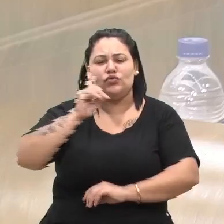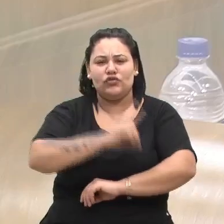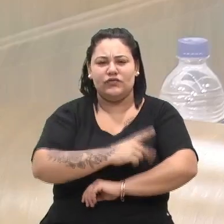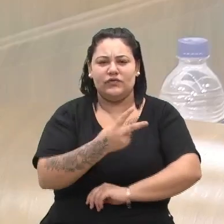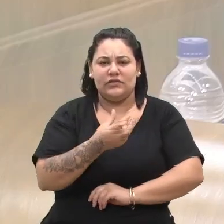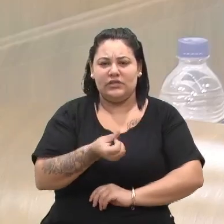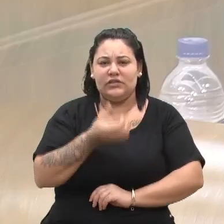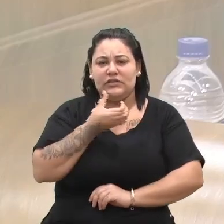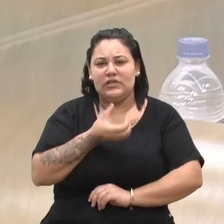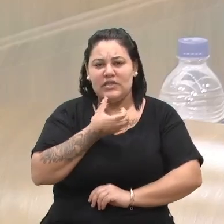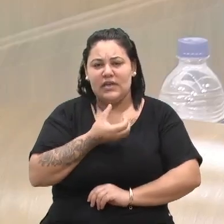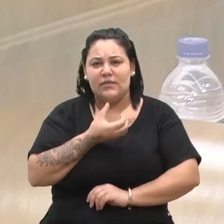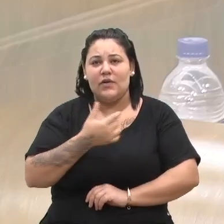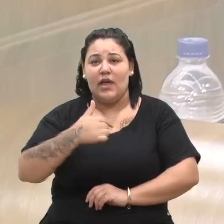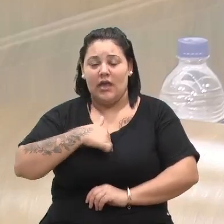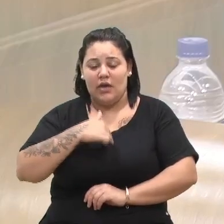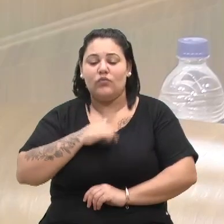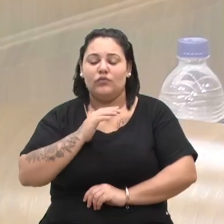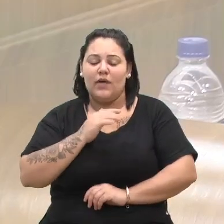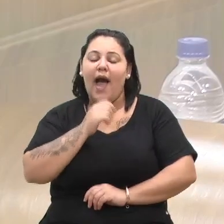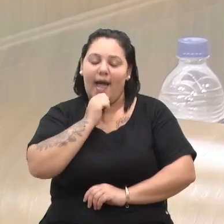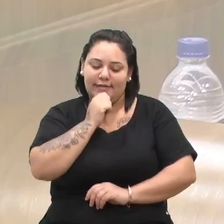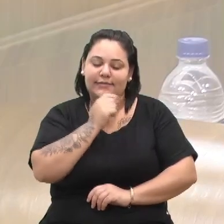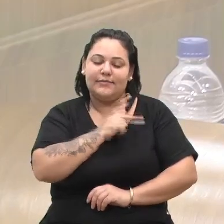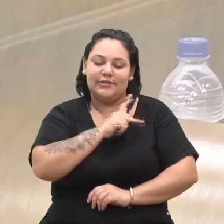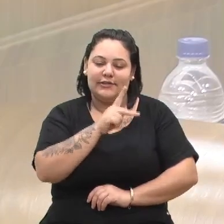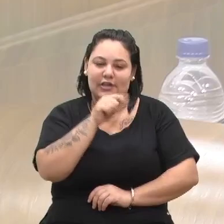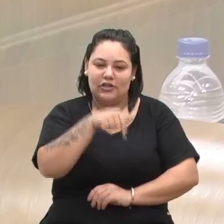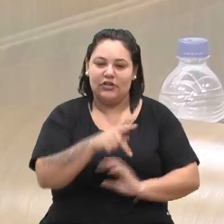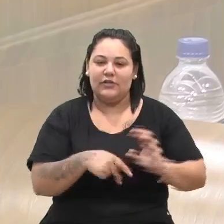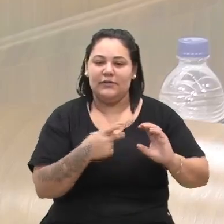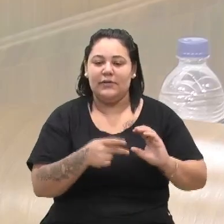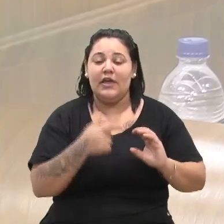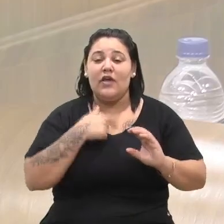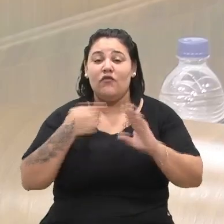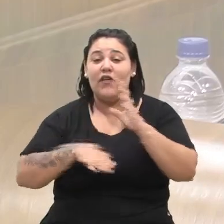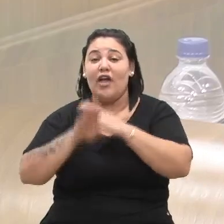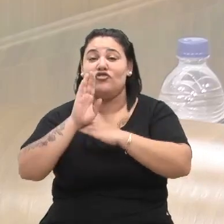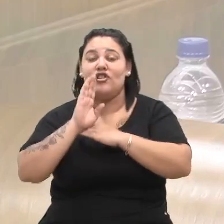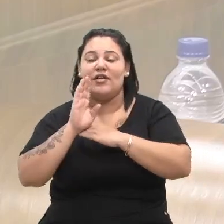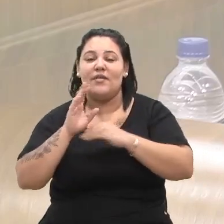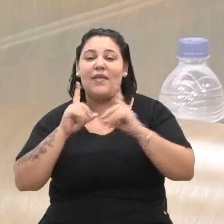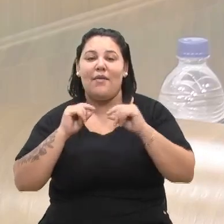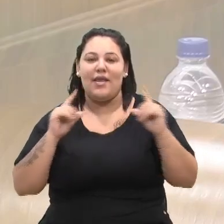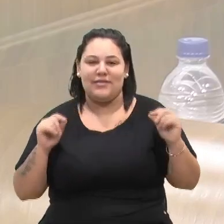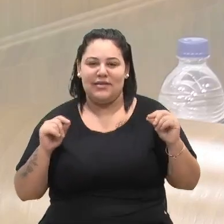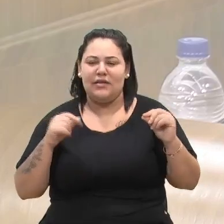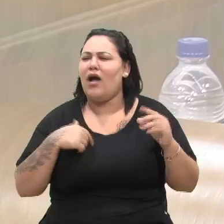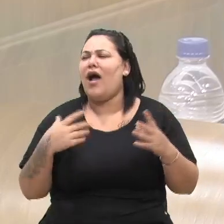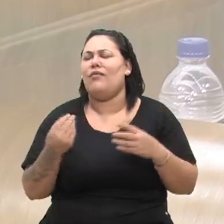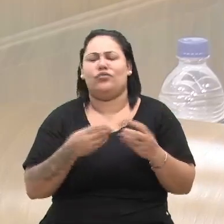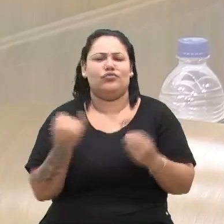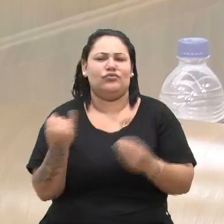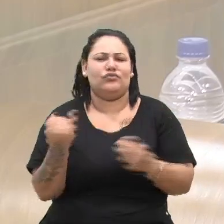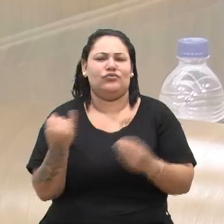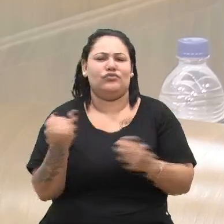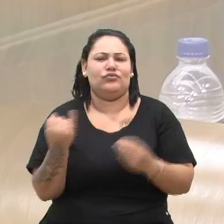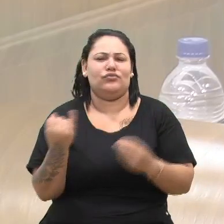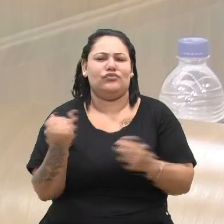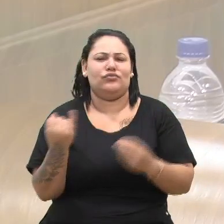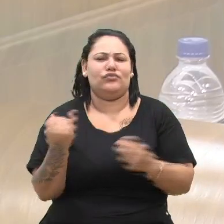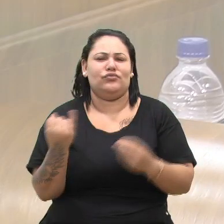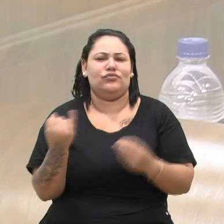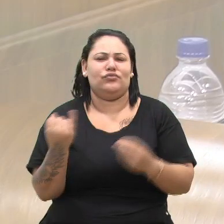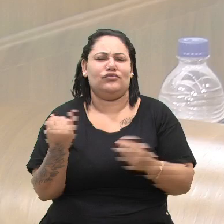o presidente desta casa, na nossa ida a Brasília, foi de extrema importância. De extrema